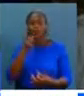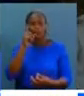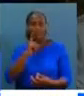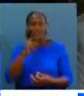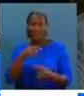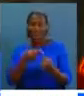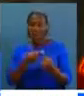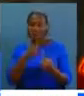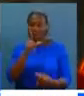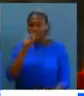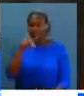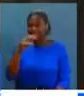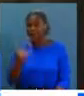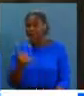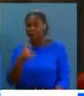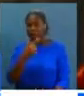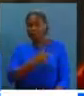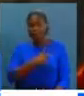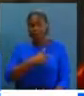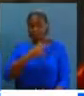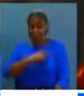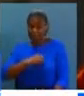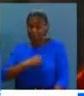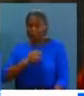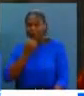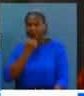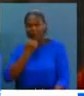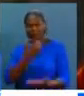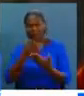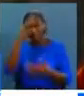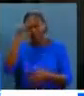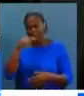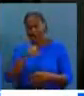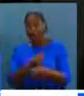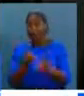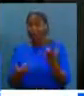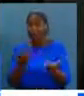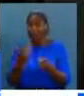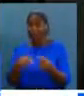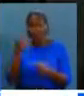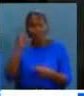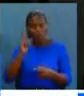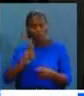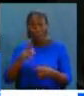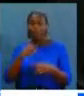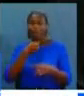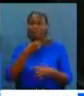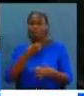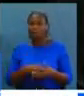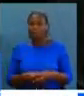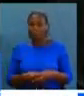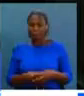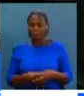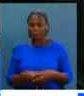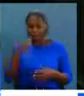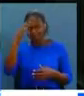desta edição, Leni Rodrigues, do Tarrafal de Santiago, congratula esta iniciativa pelo peso que tem na valorização da morna. Uma